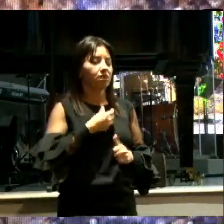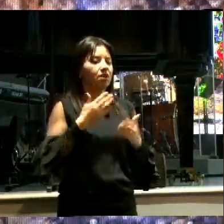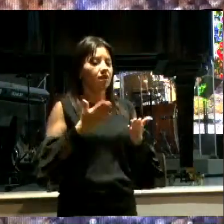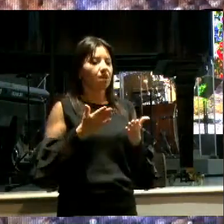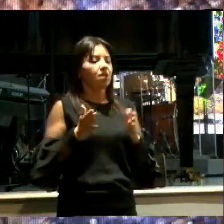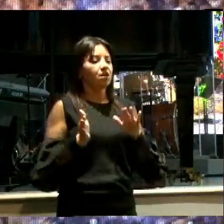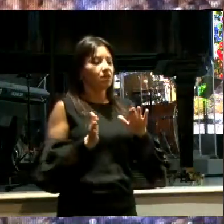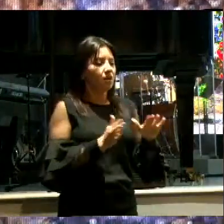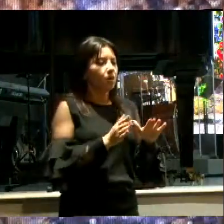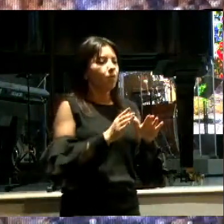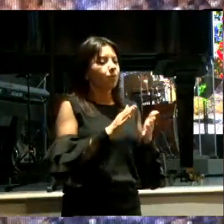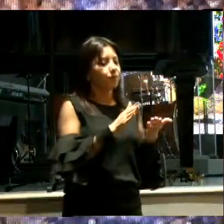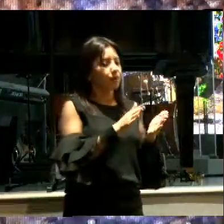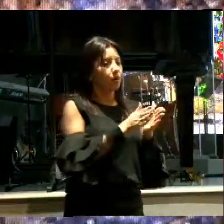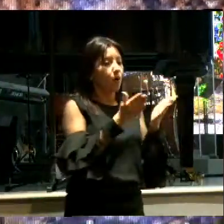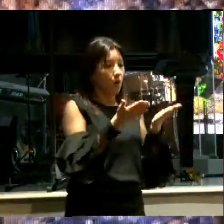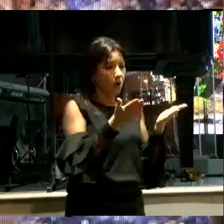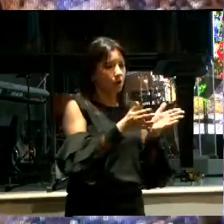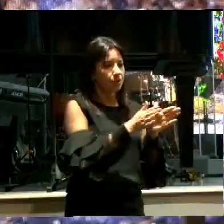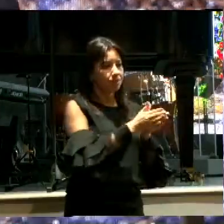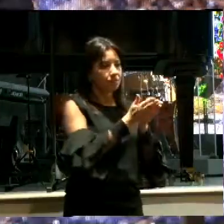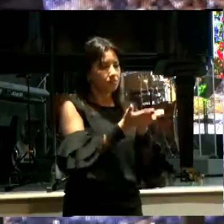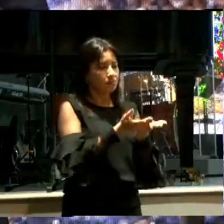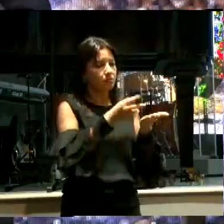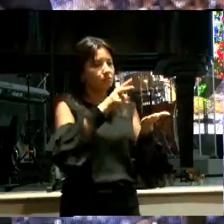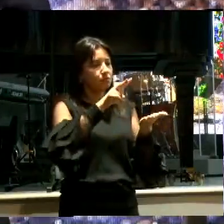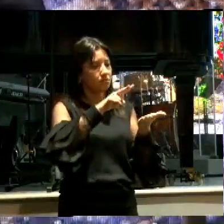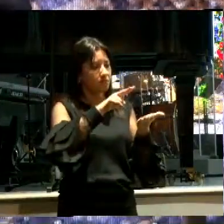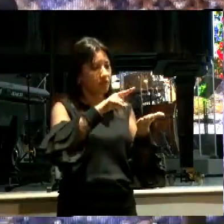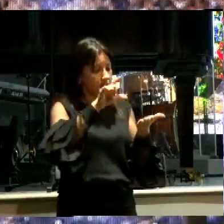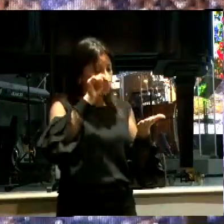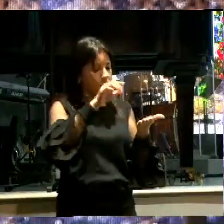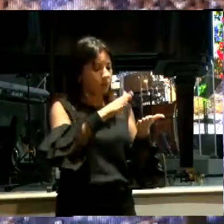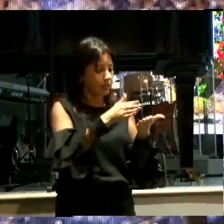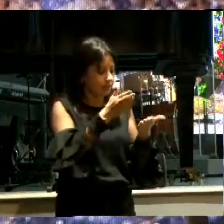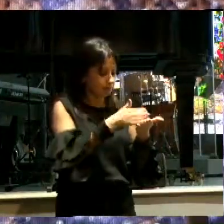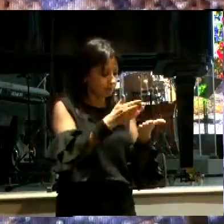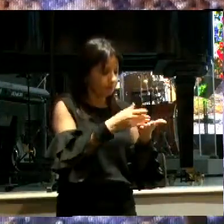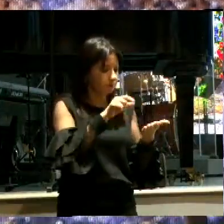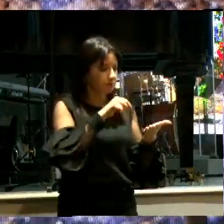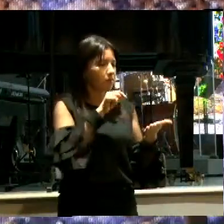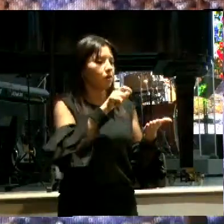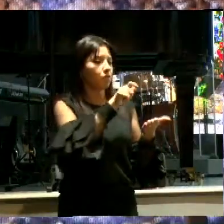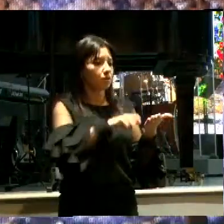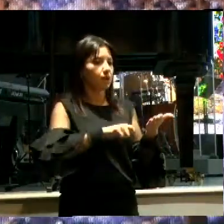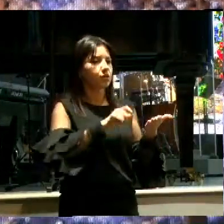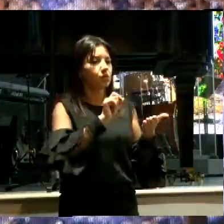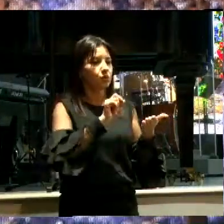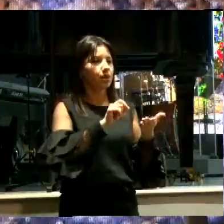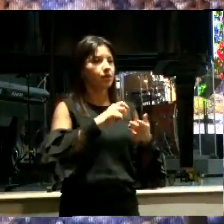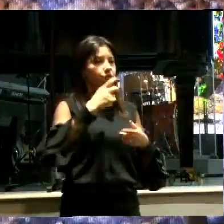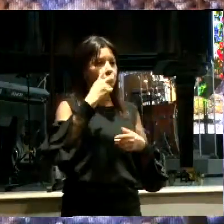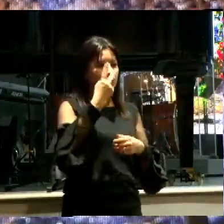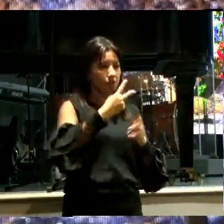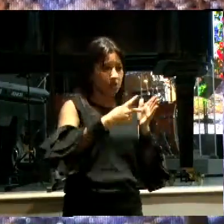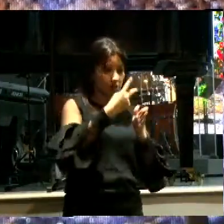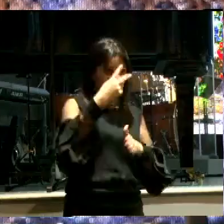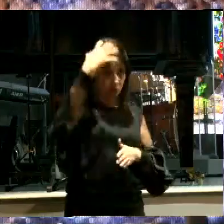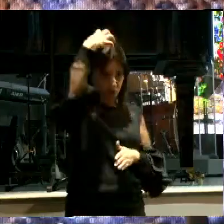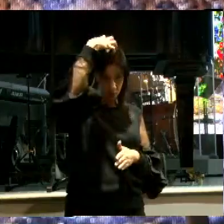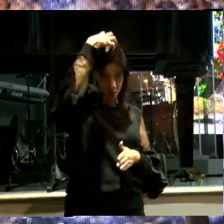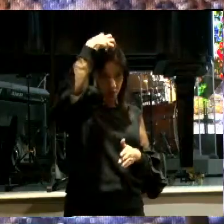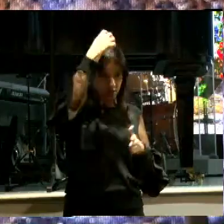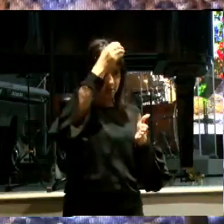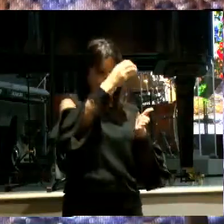aqui se encontra, para ganhar tempo eu vou ler, se encontra em 2 Reis, capítulo 5, que